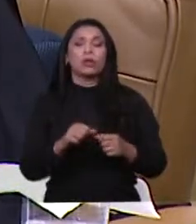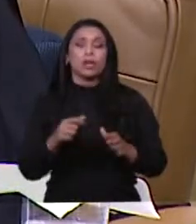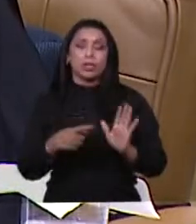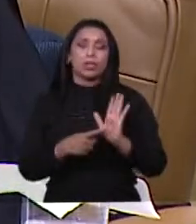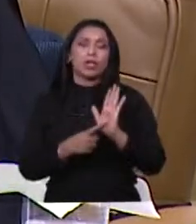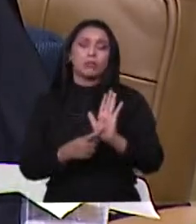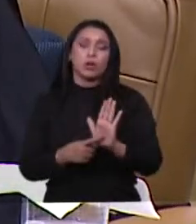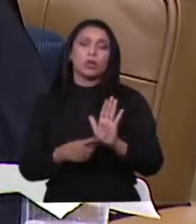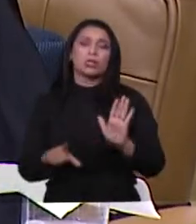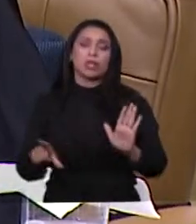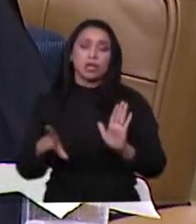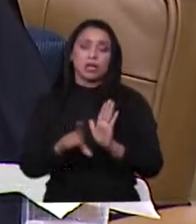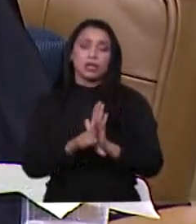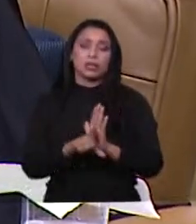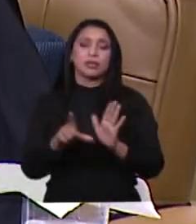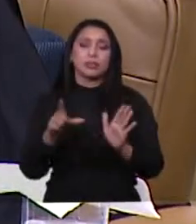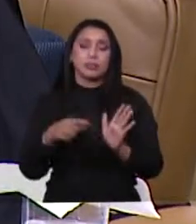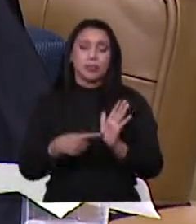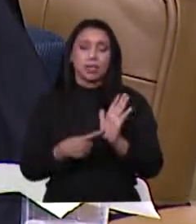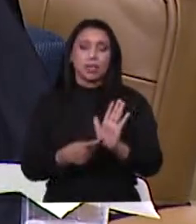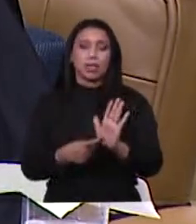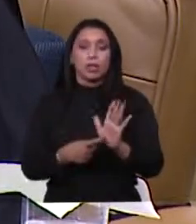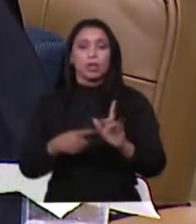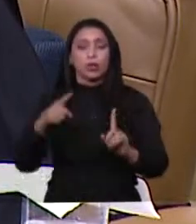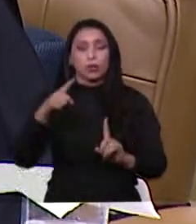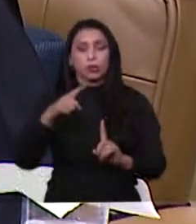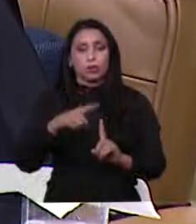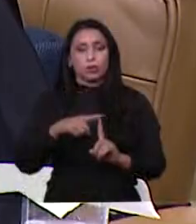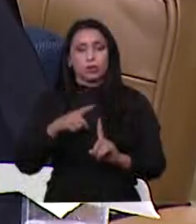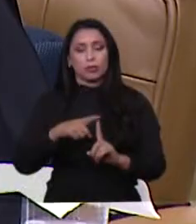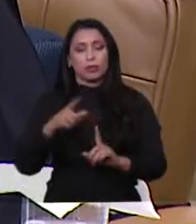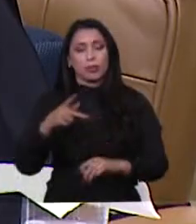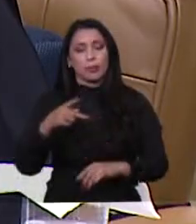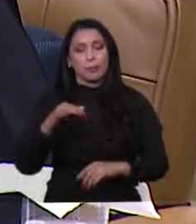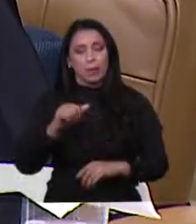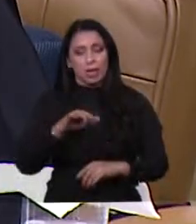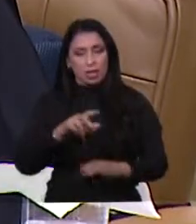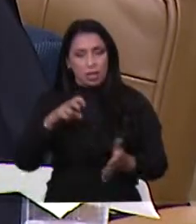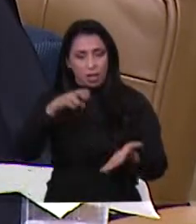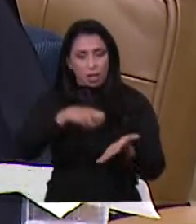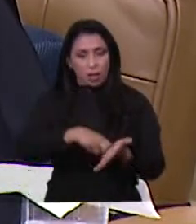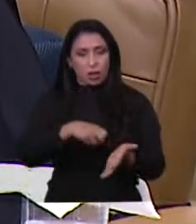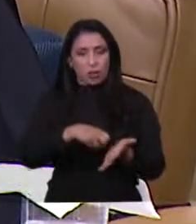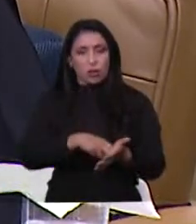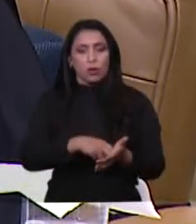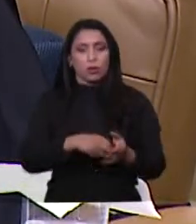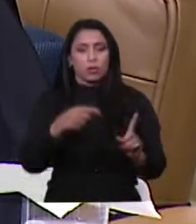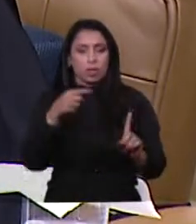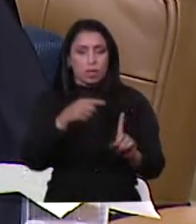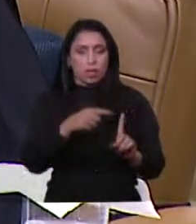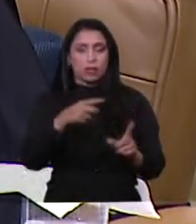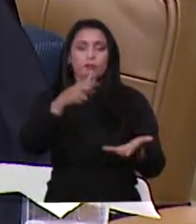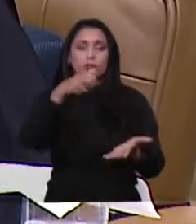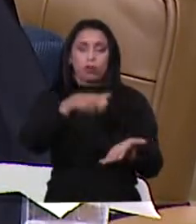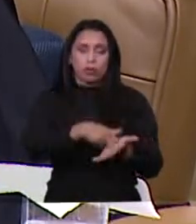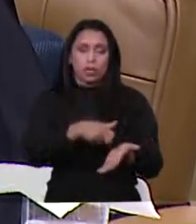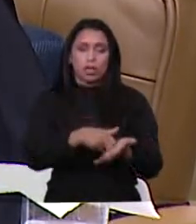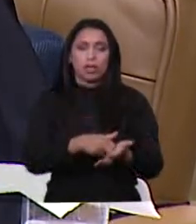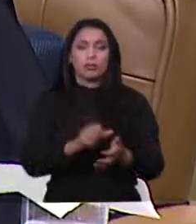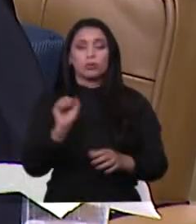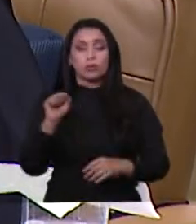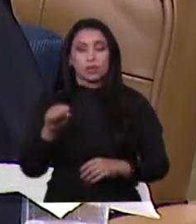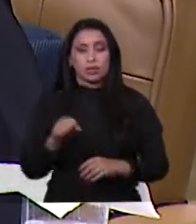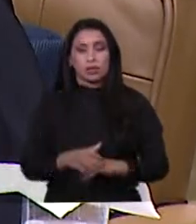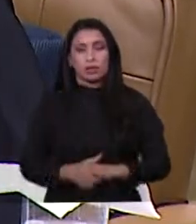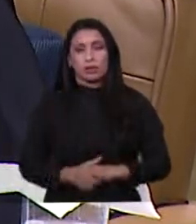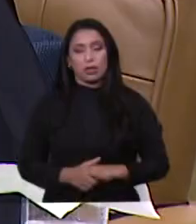na definição do preceito secundário do tipo penal em que é em curso o condenado. No